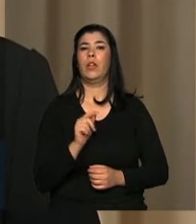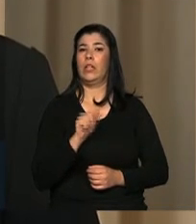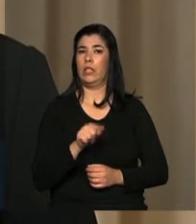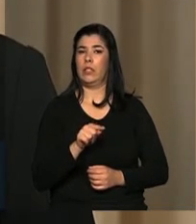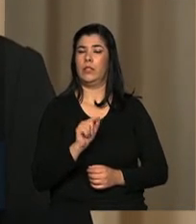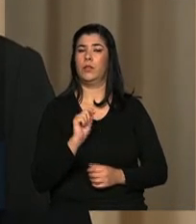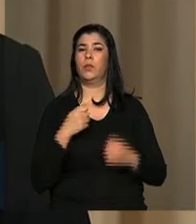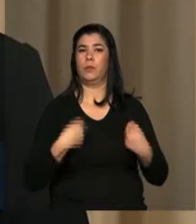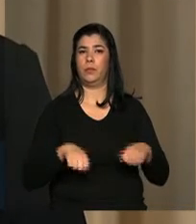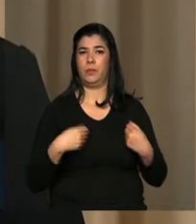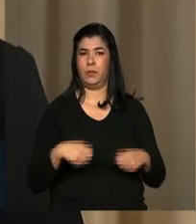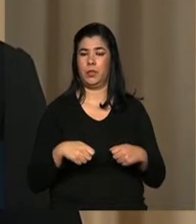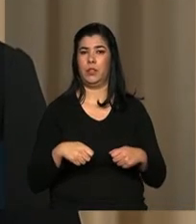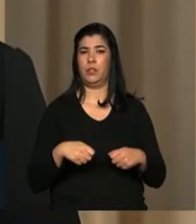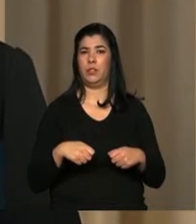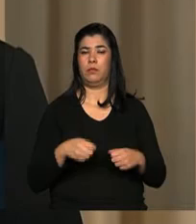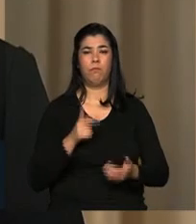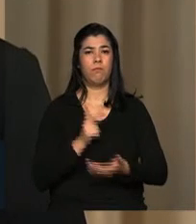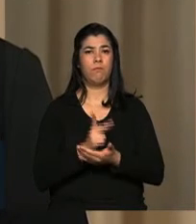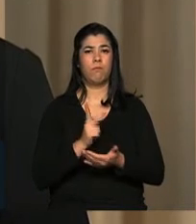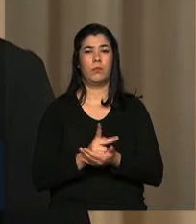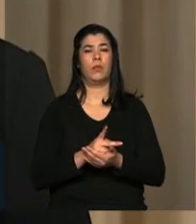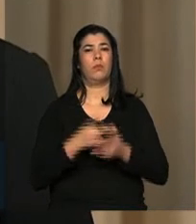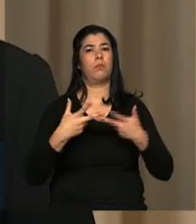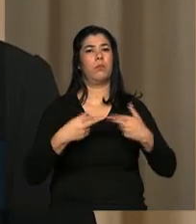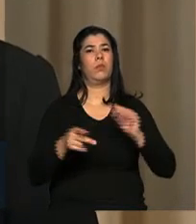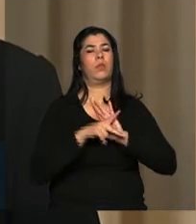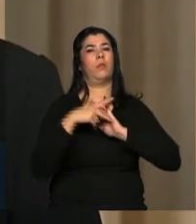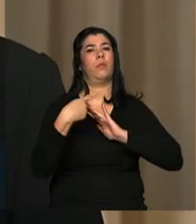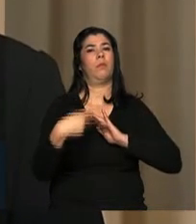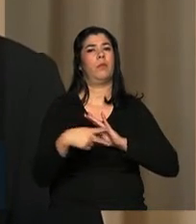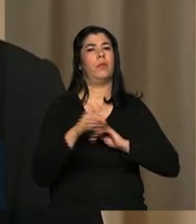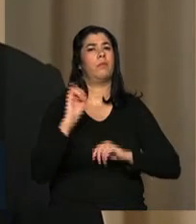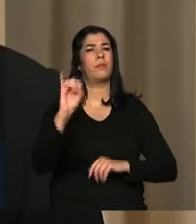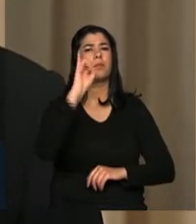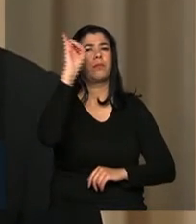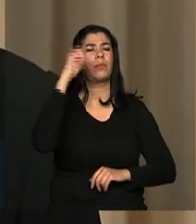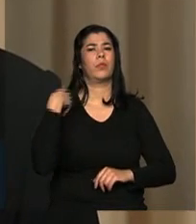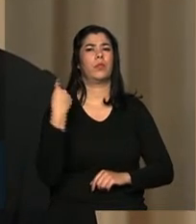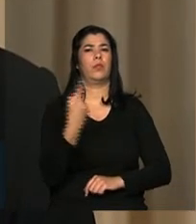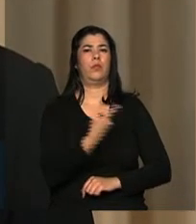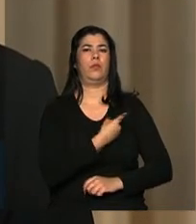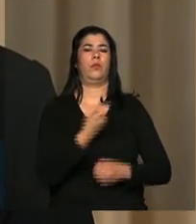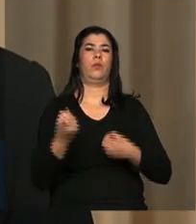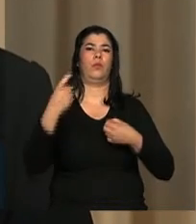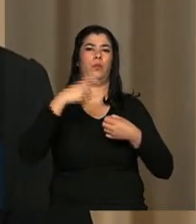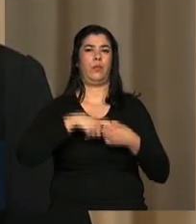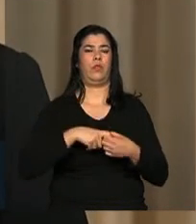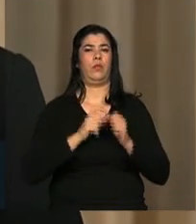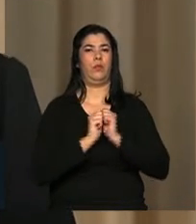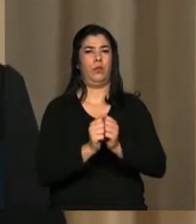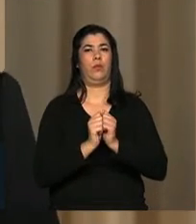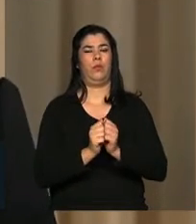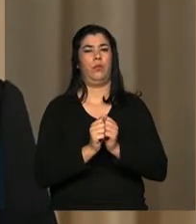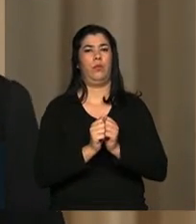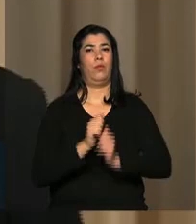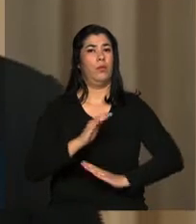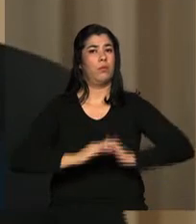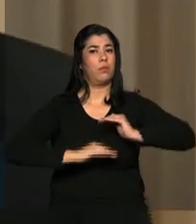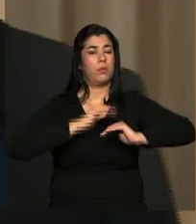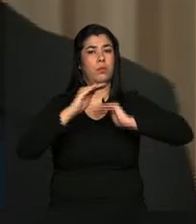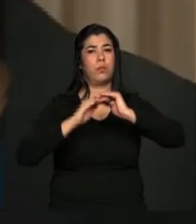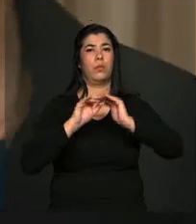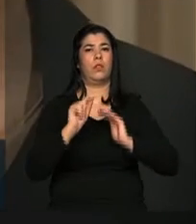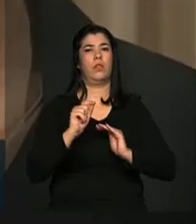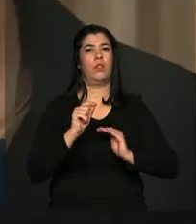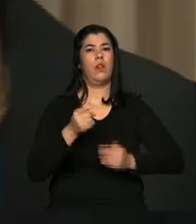de ser e está sendo a característica mais relevante da nossa parceria: a construção